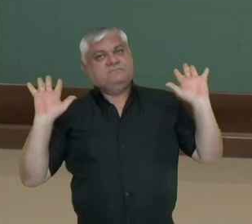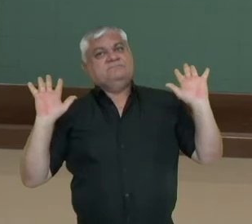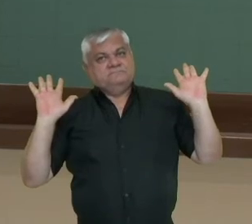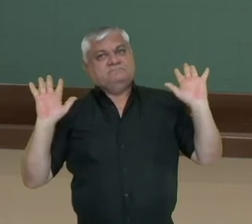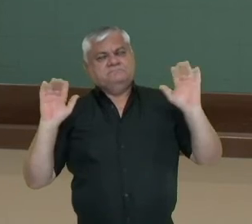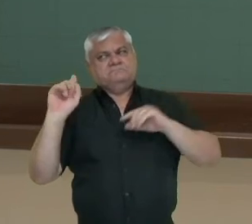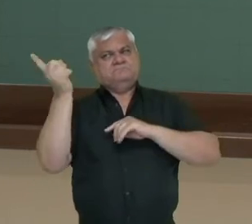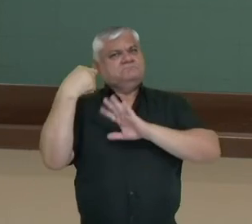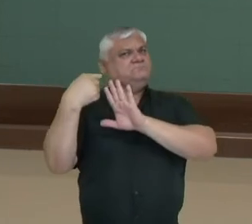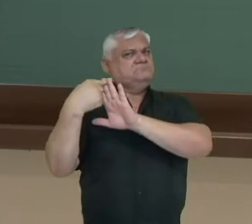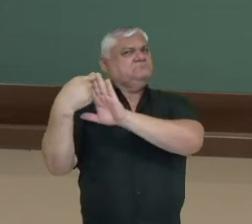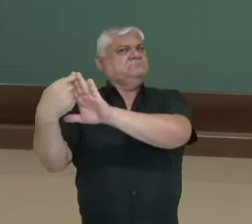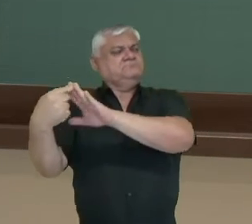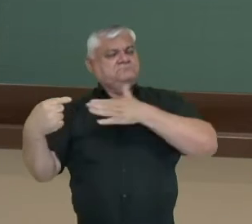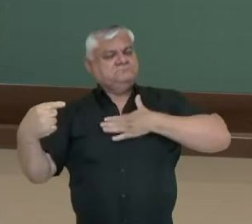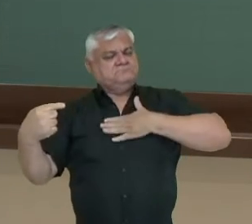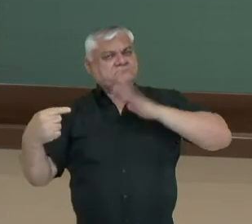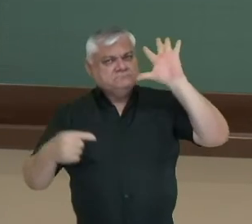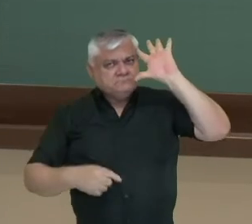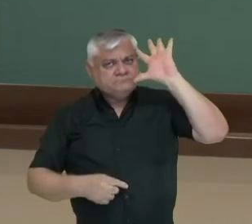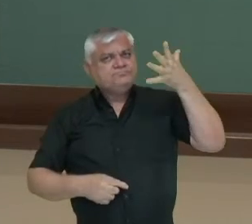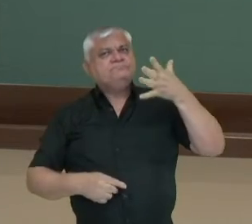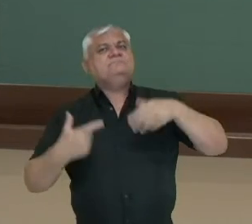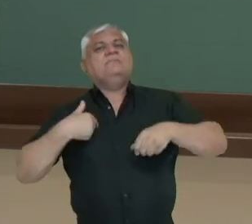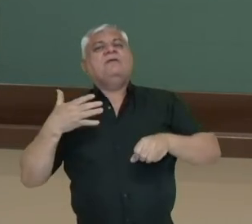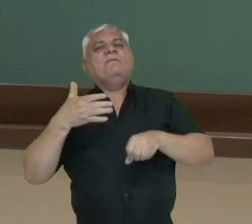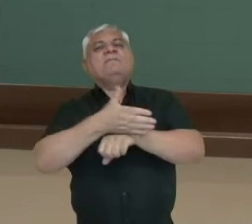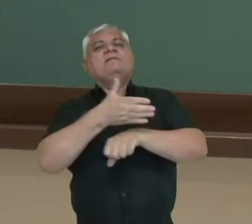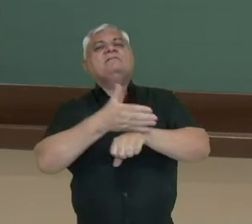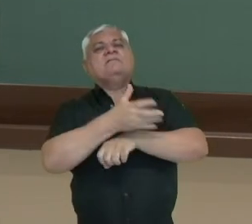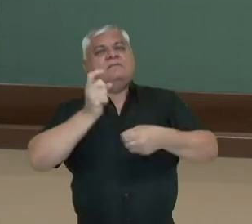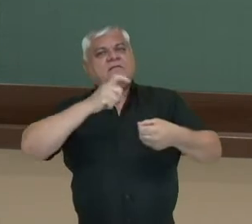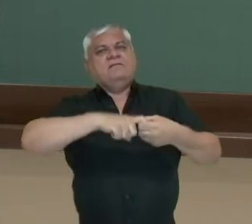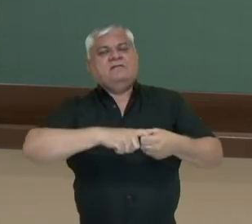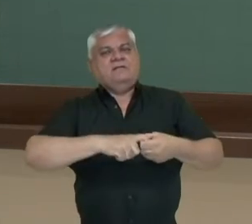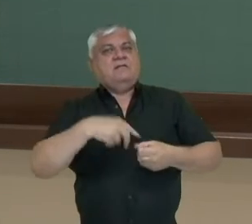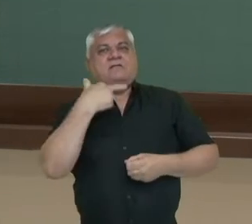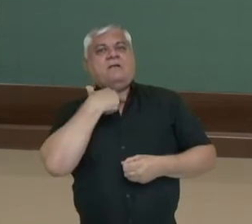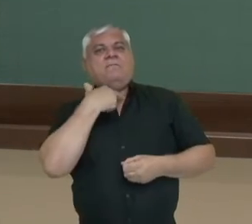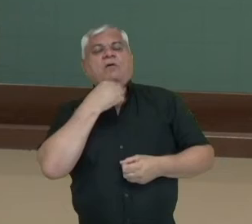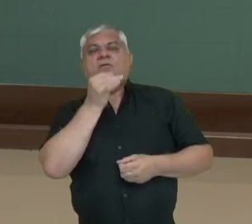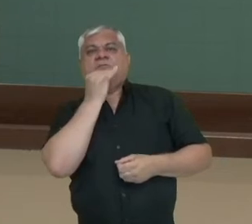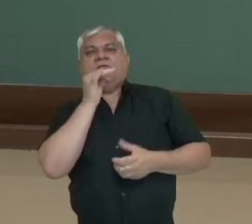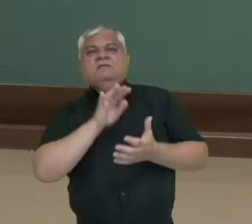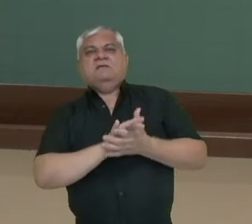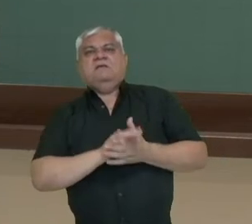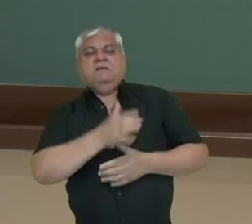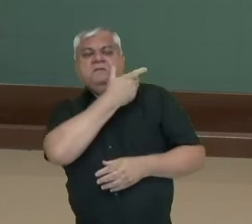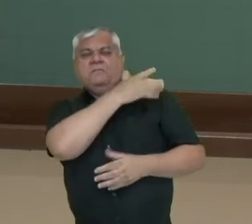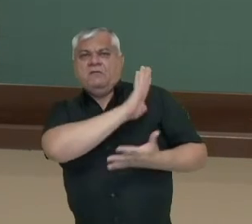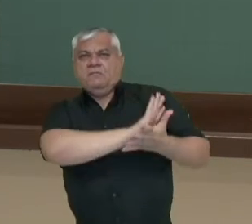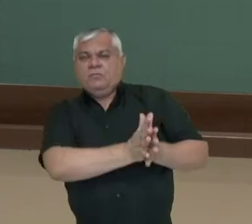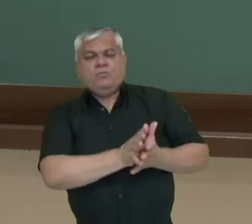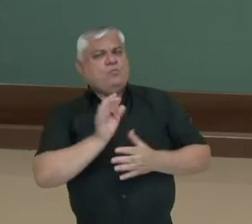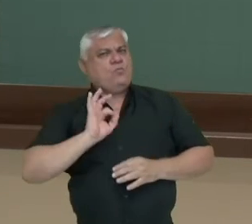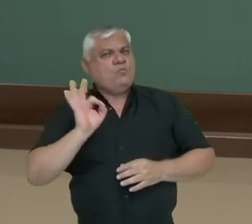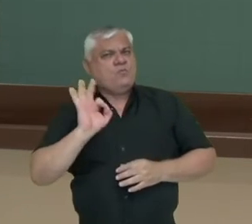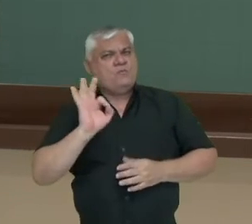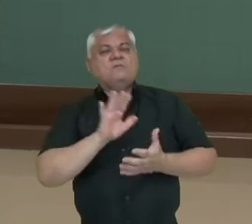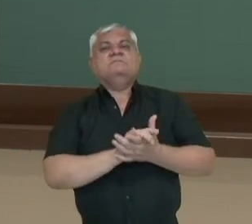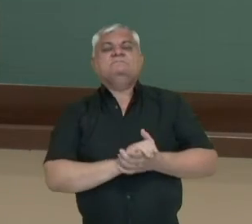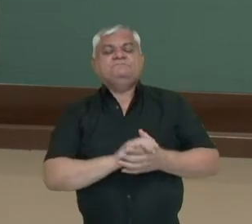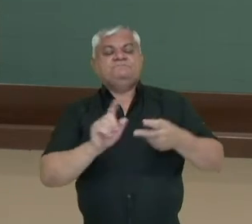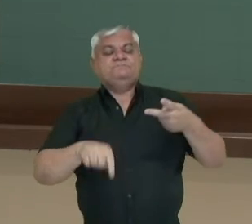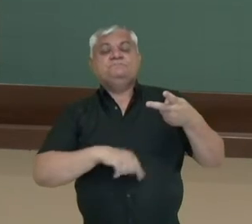ela tem que tomar a decisão de participar dessa cooperativa e não pode haver nenhuma discriminação. O